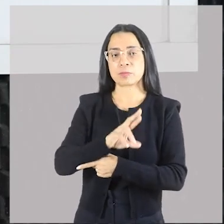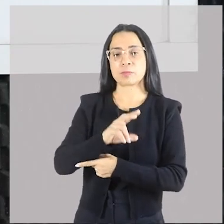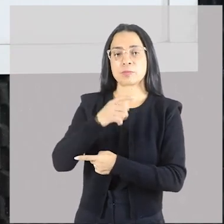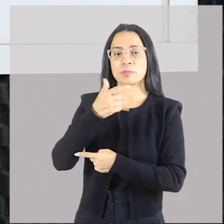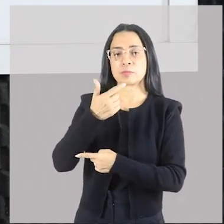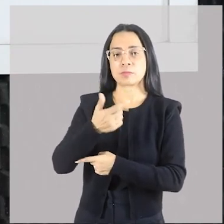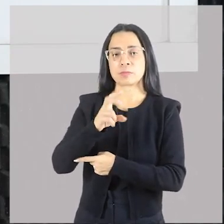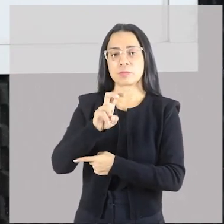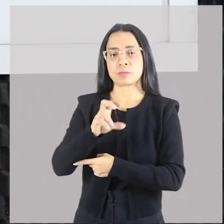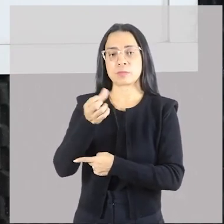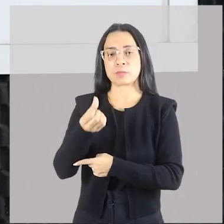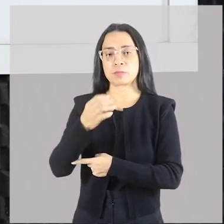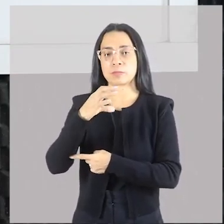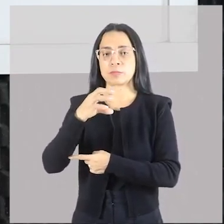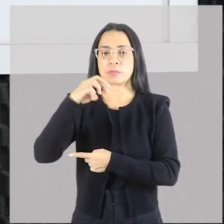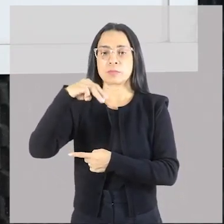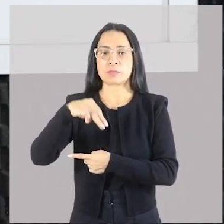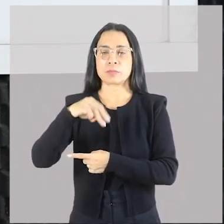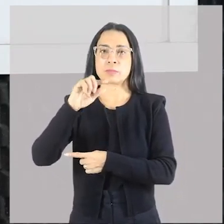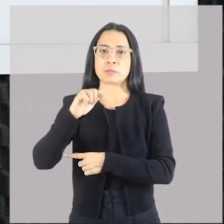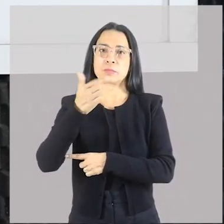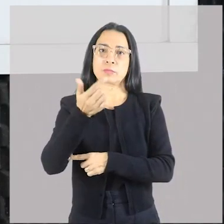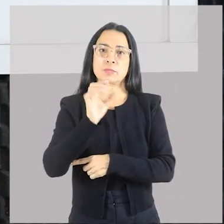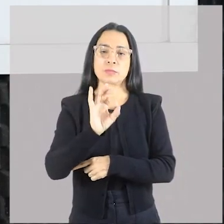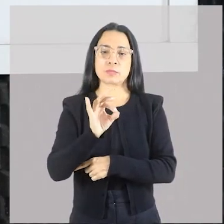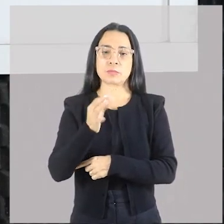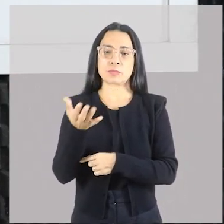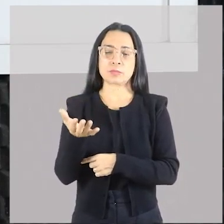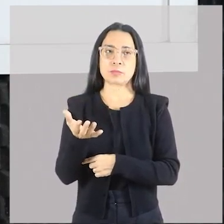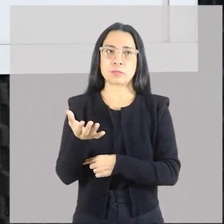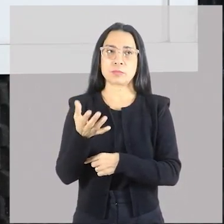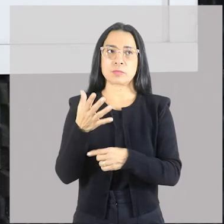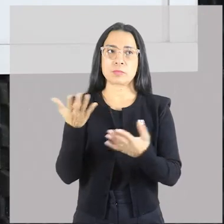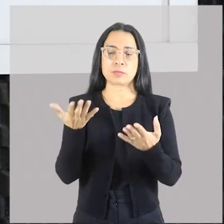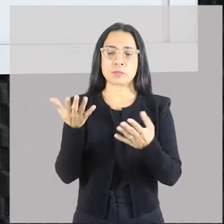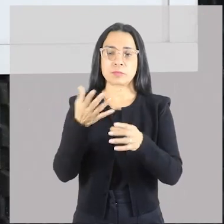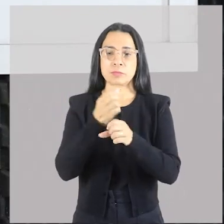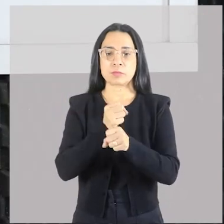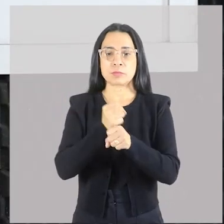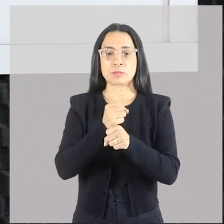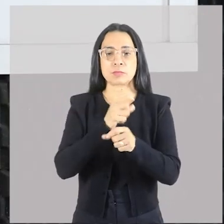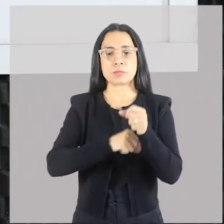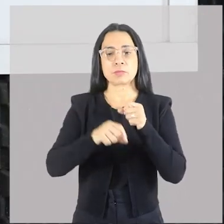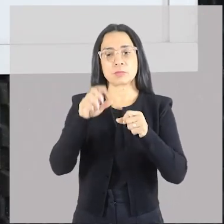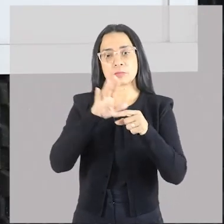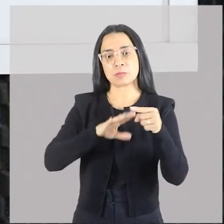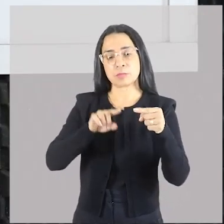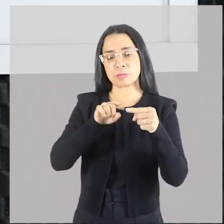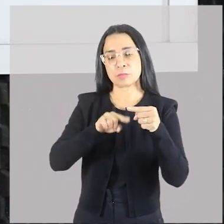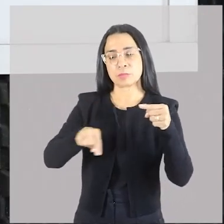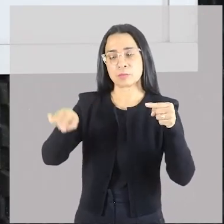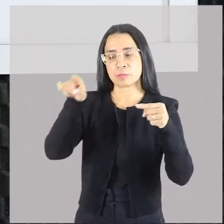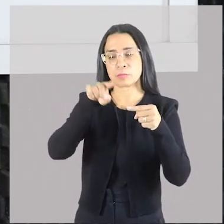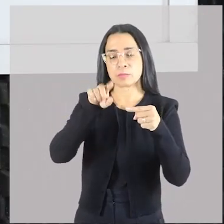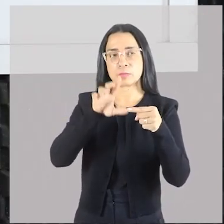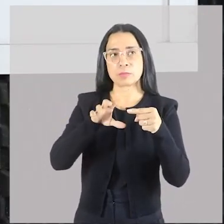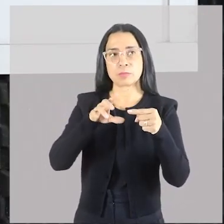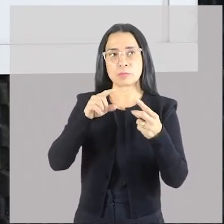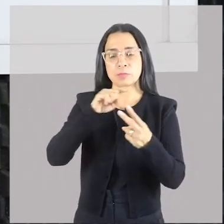256 centímetros quadrados. Certo? Aí vamos calcular a área do círculo, que é